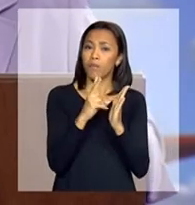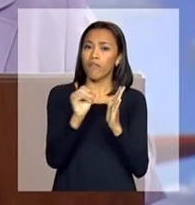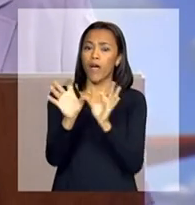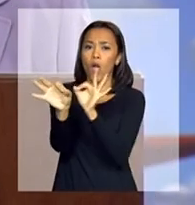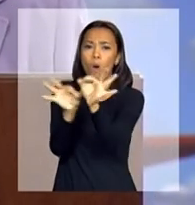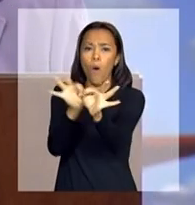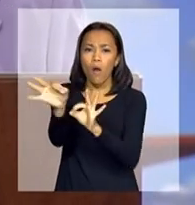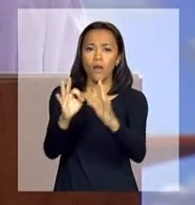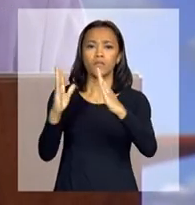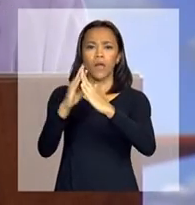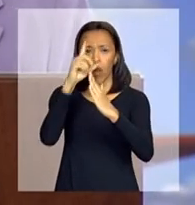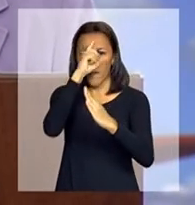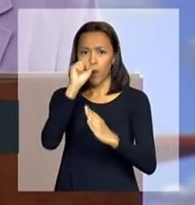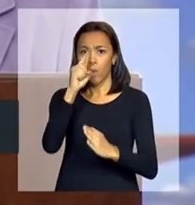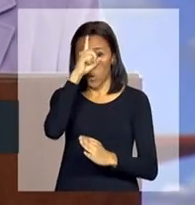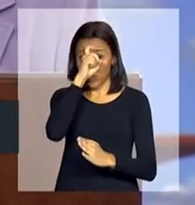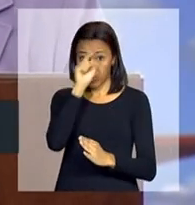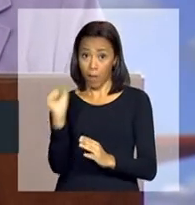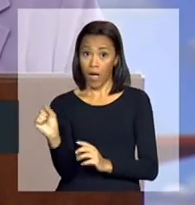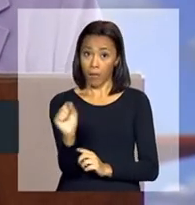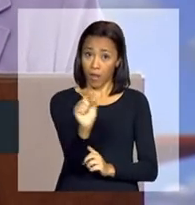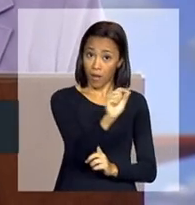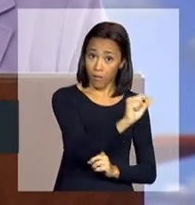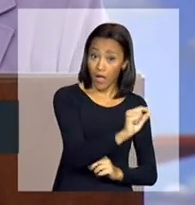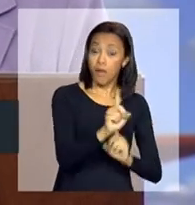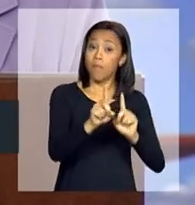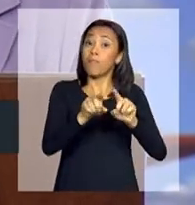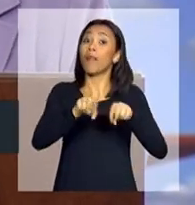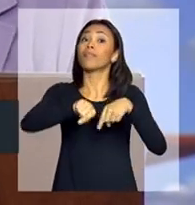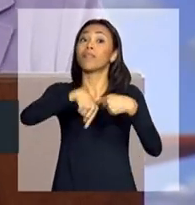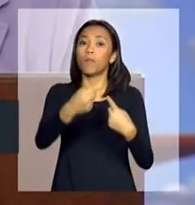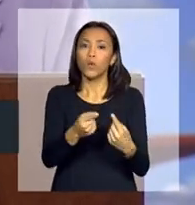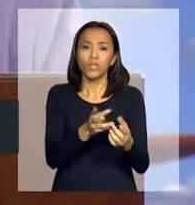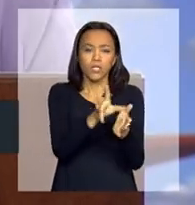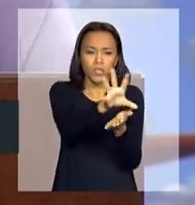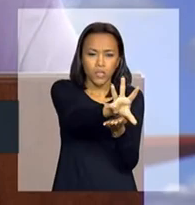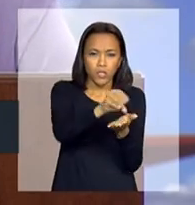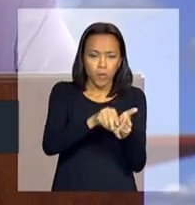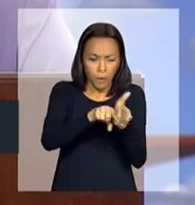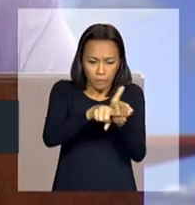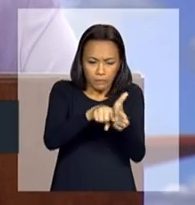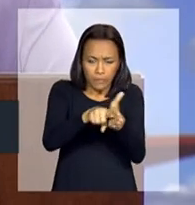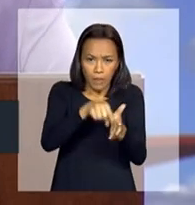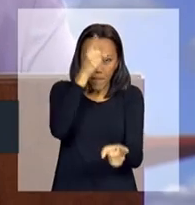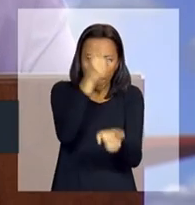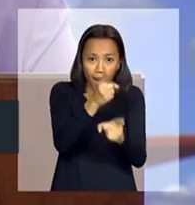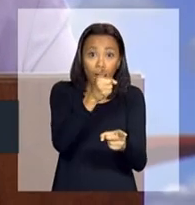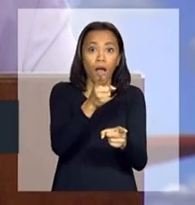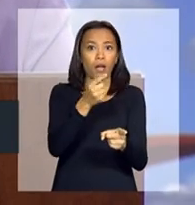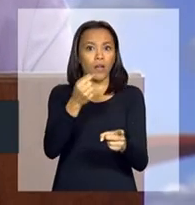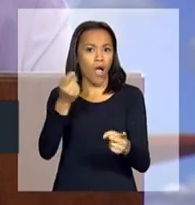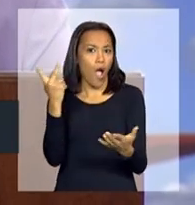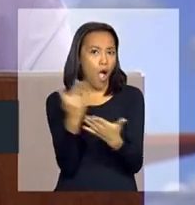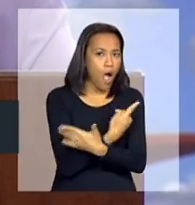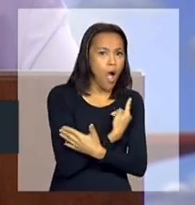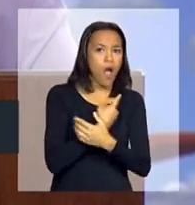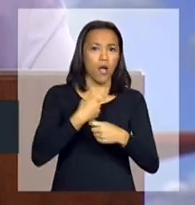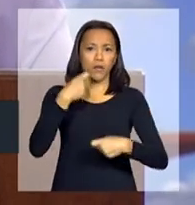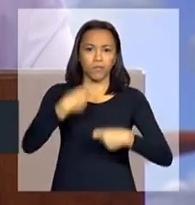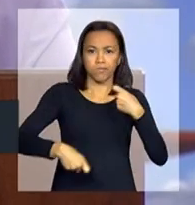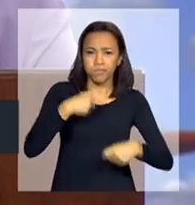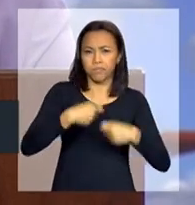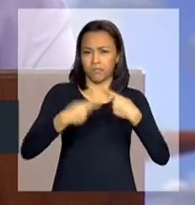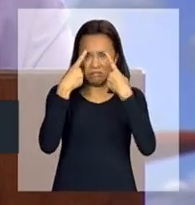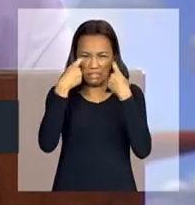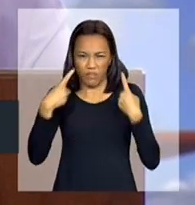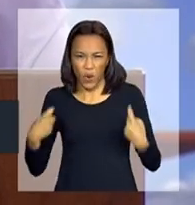hospitais para coleta e guarda da prova dos vestígios da violência sexual contra